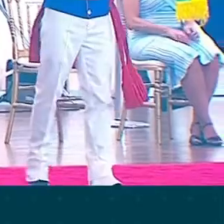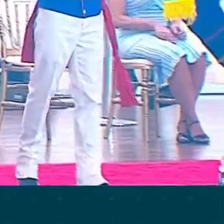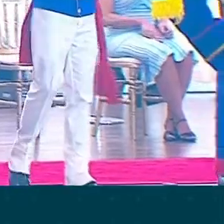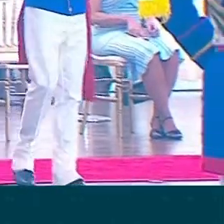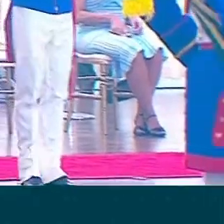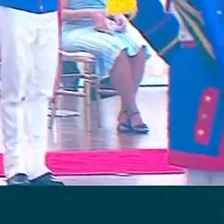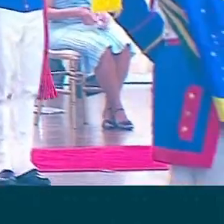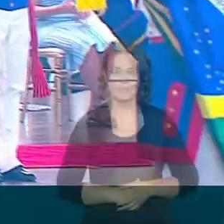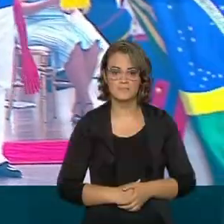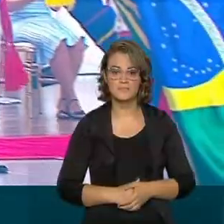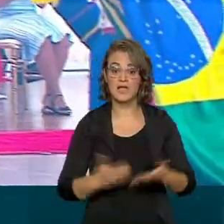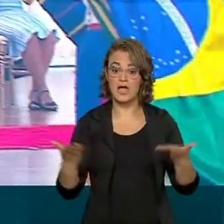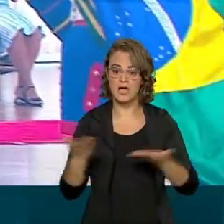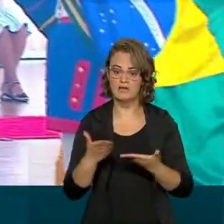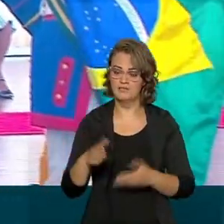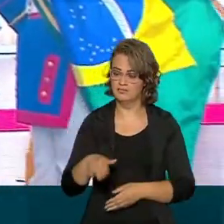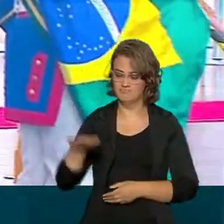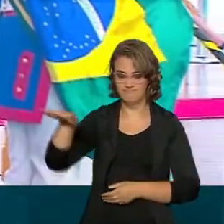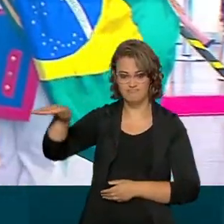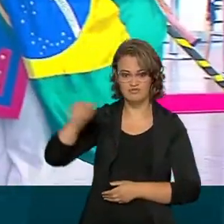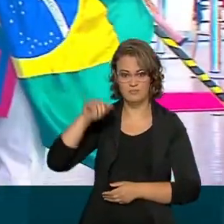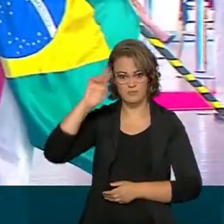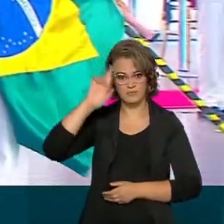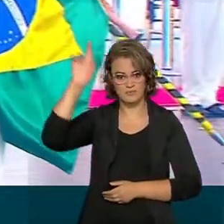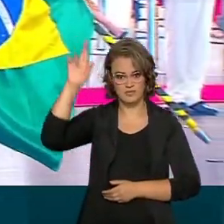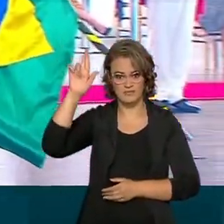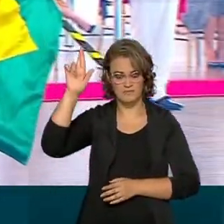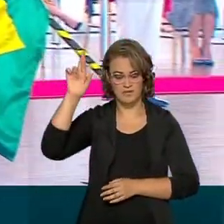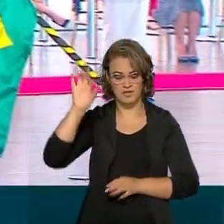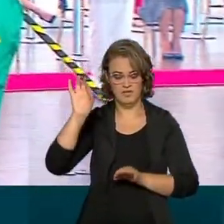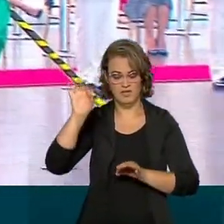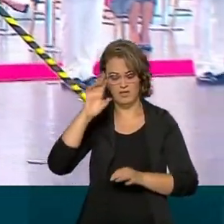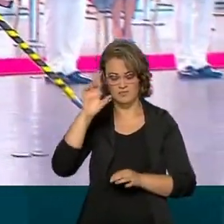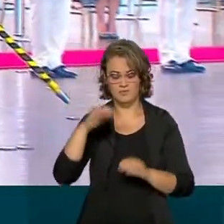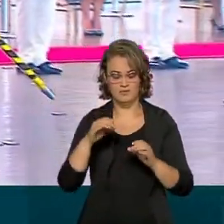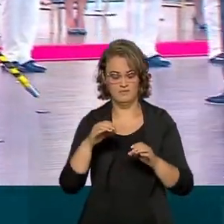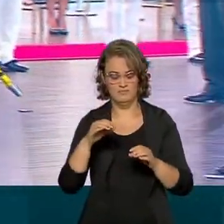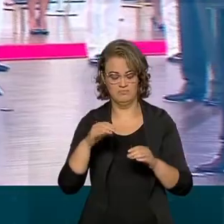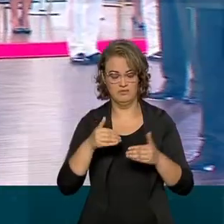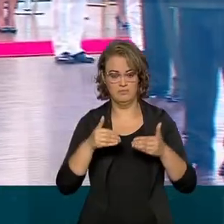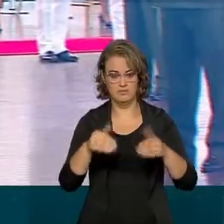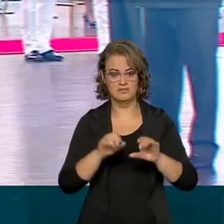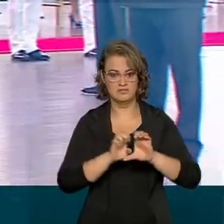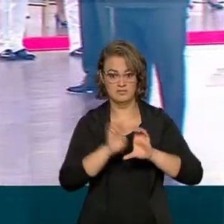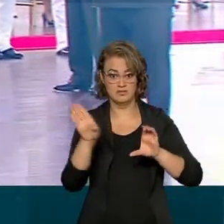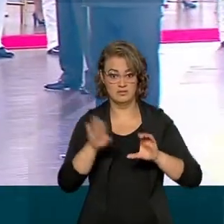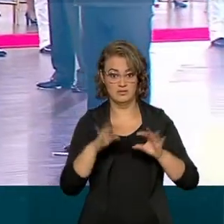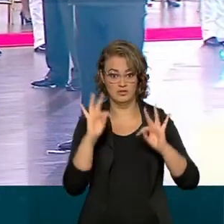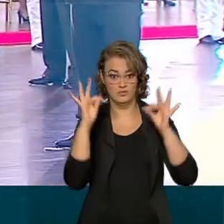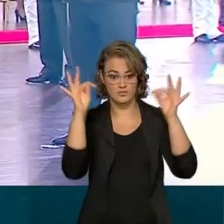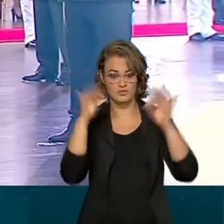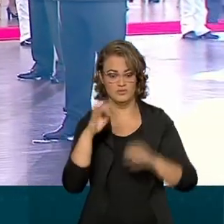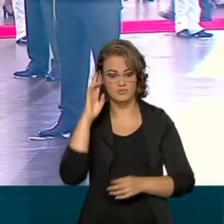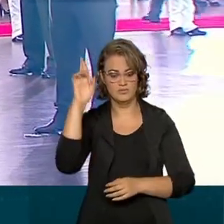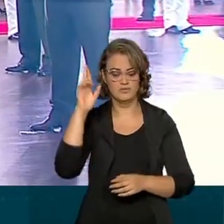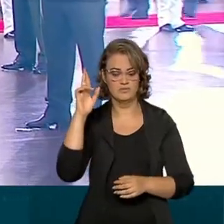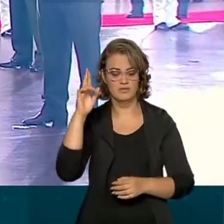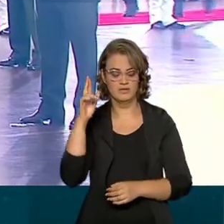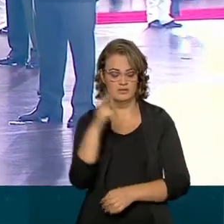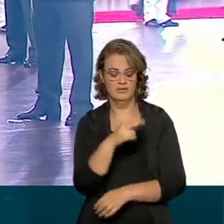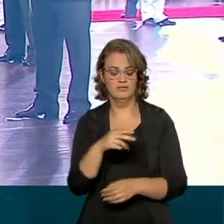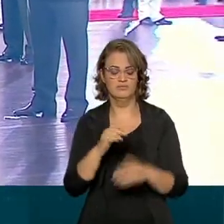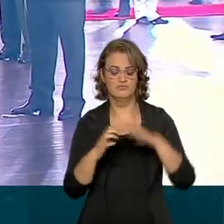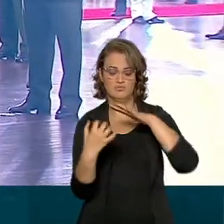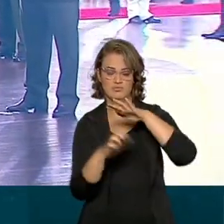e convidamos o comandante do exército o chefe do departamento de ciência e tecnologia ou Comandante de operações terrestres e o